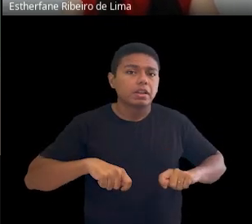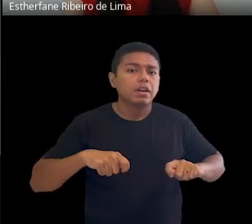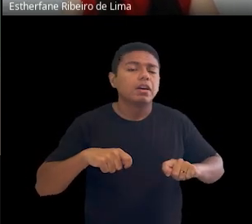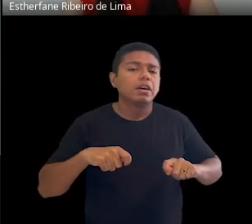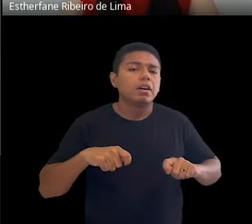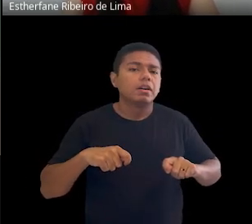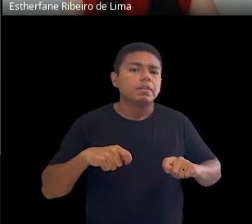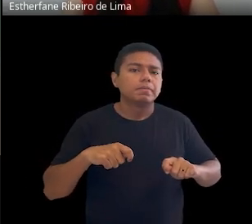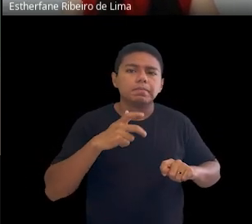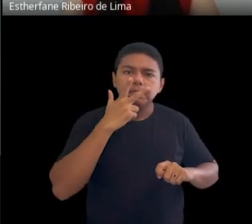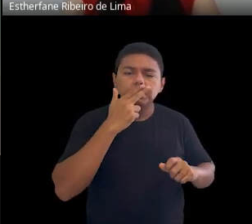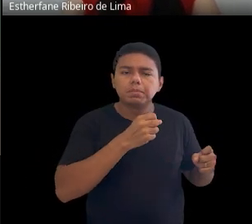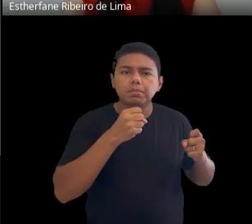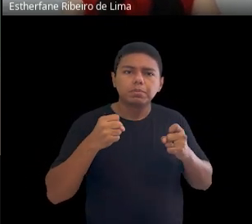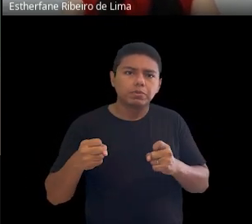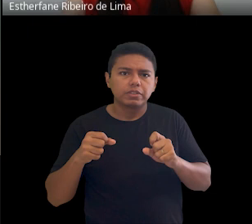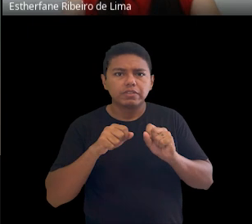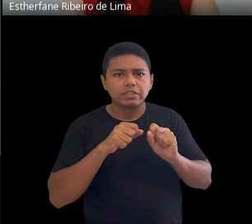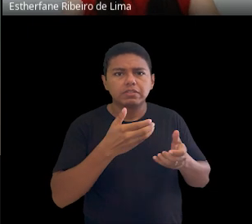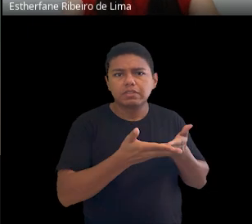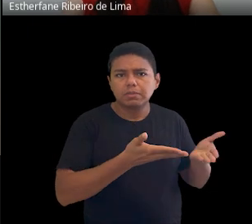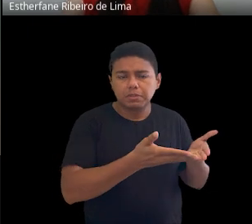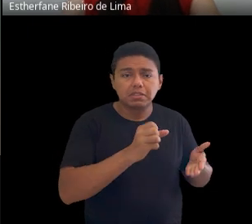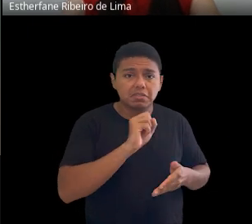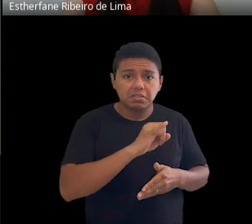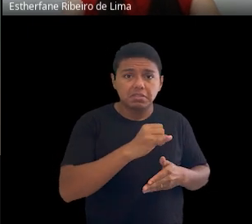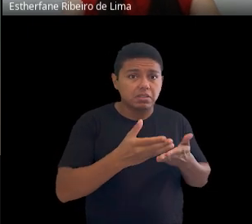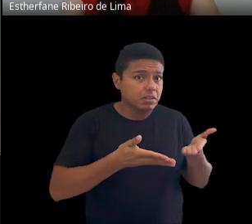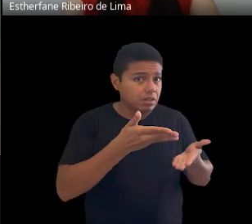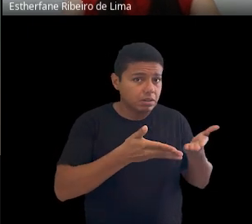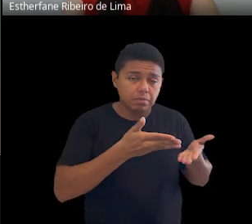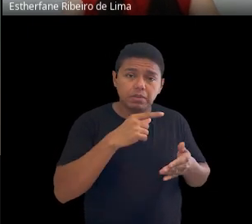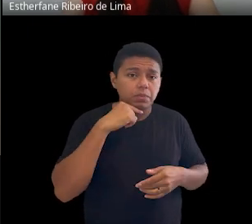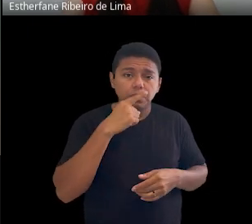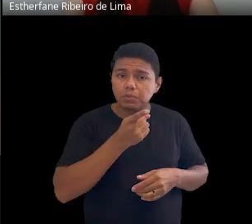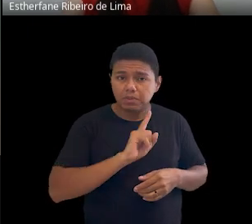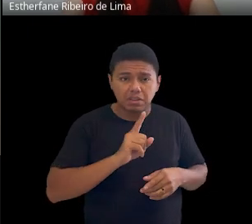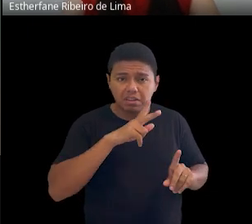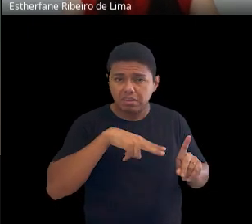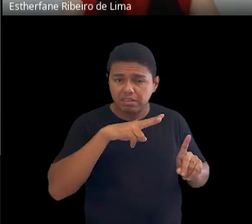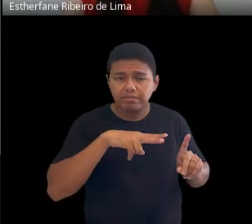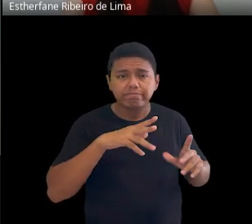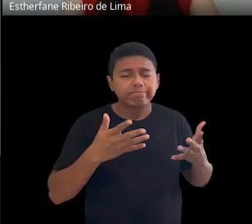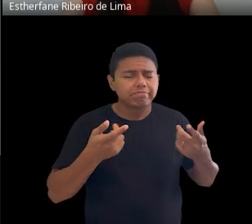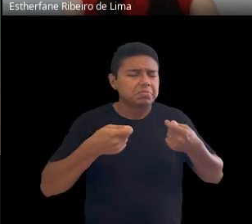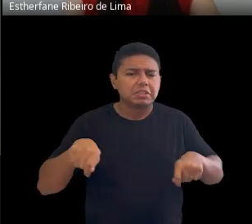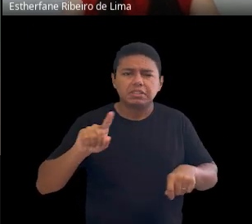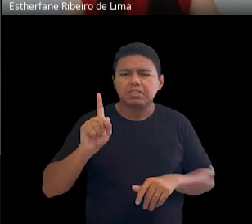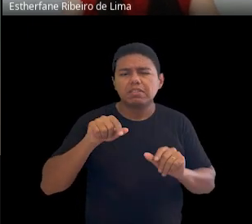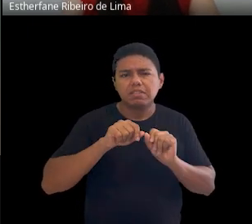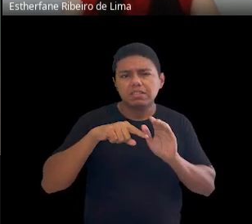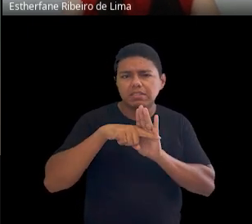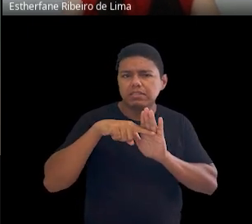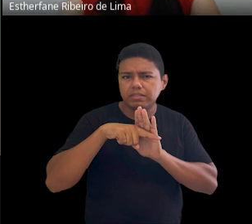realmente um poder de realizar o tratamento. Se você não consegue fazer o tratamento enquanto está no pré-natal, não tem necessidade de